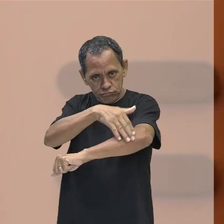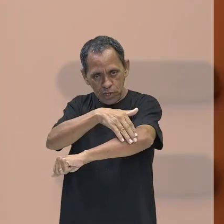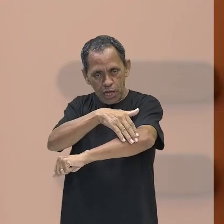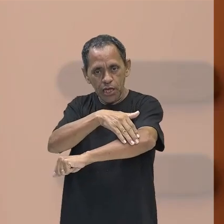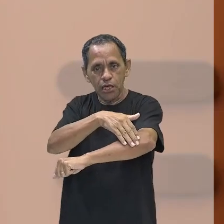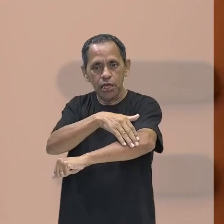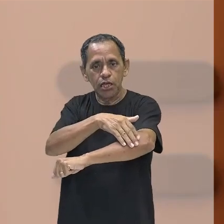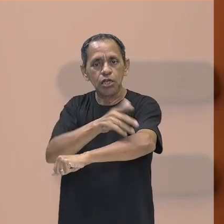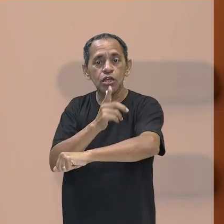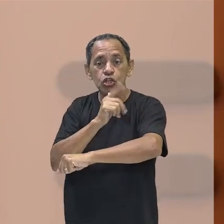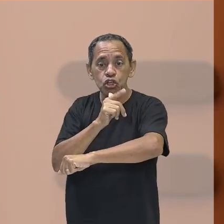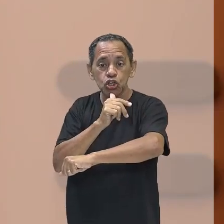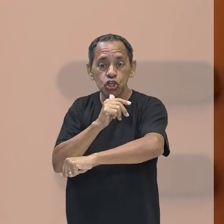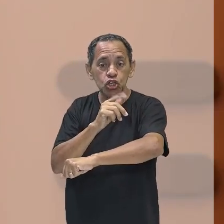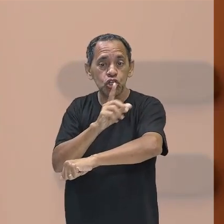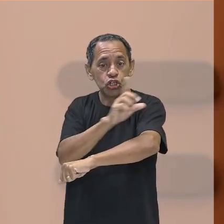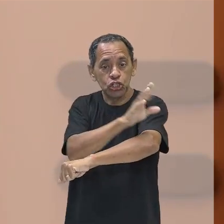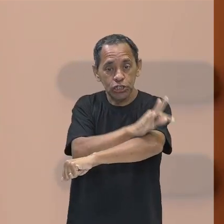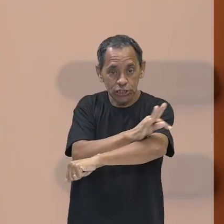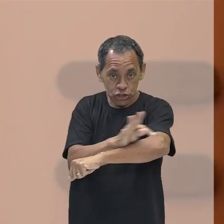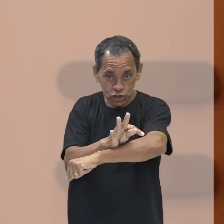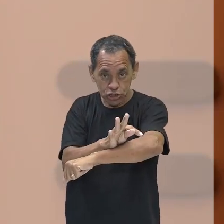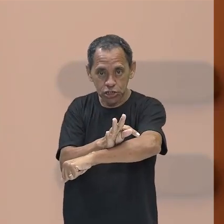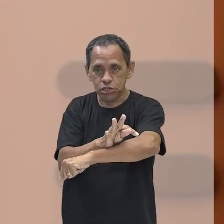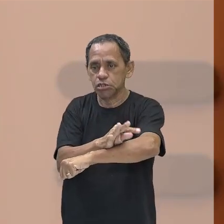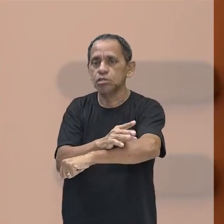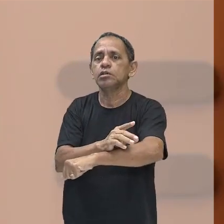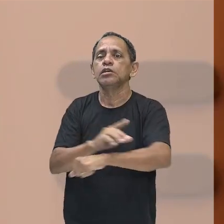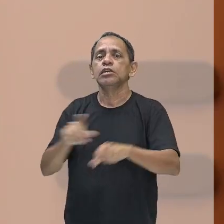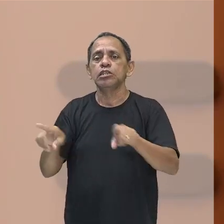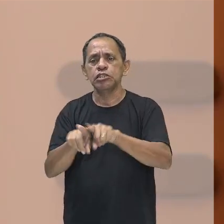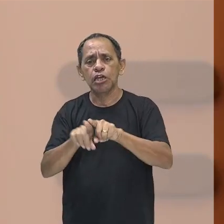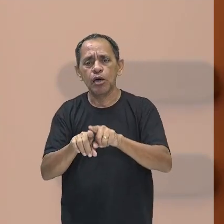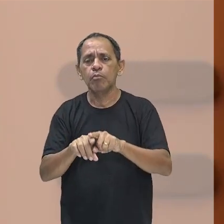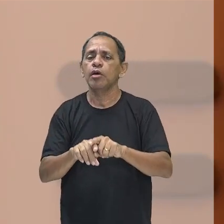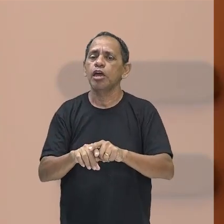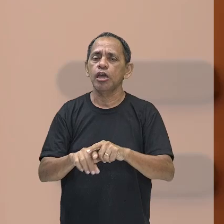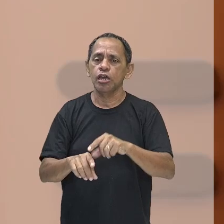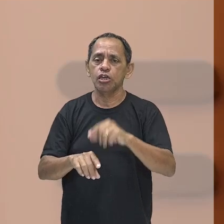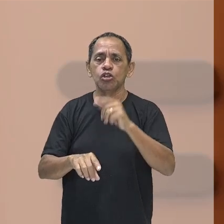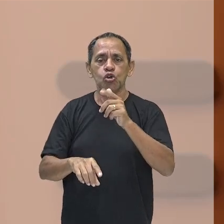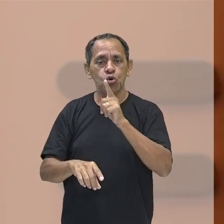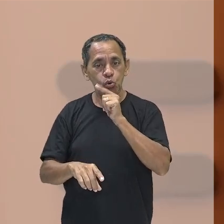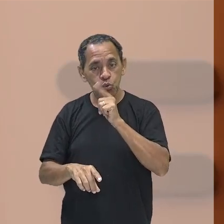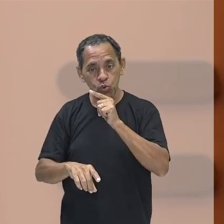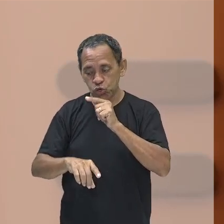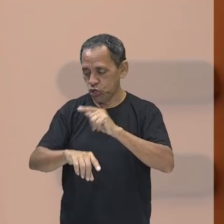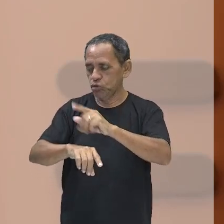crescente bastante fértil naquela região, que possibilitou então a